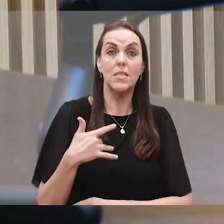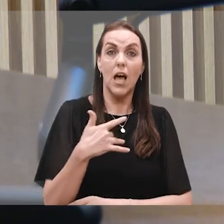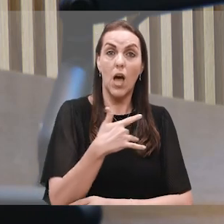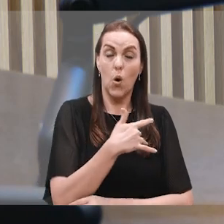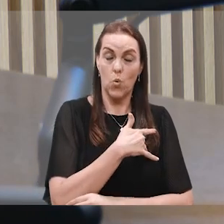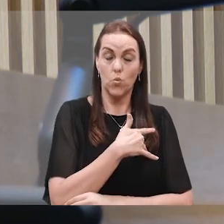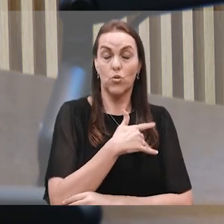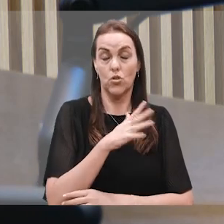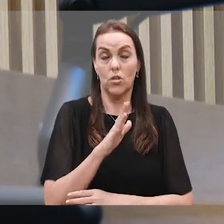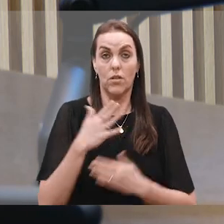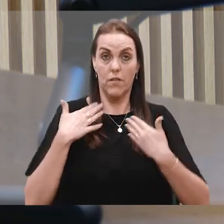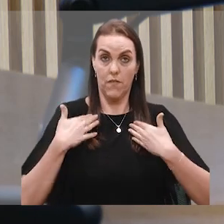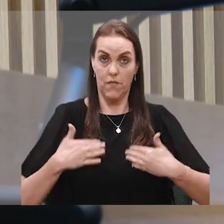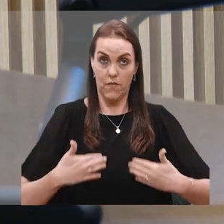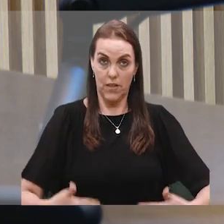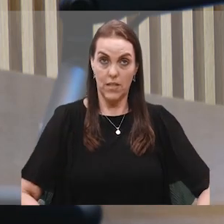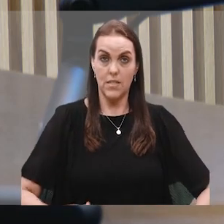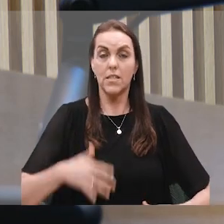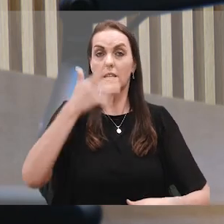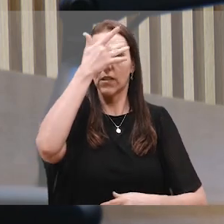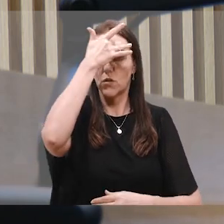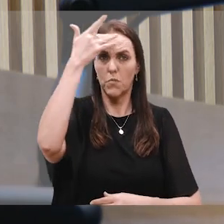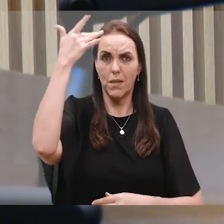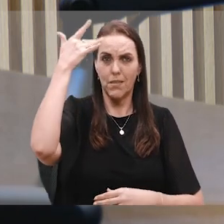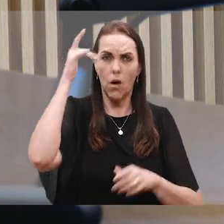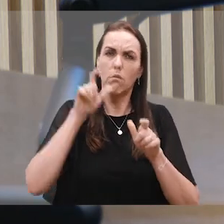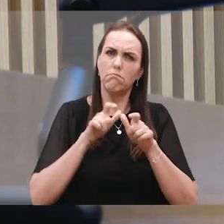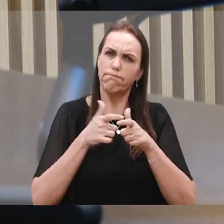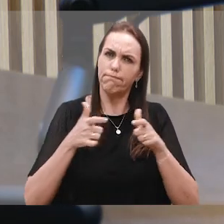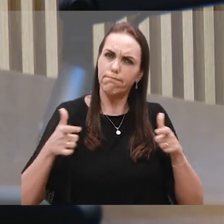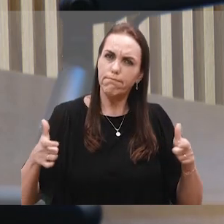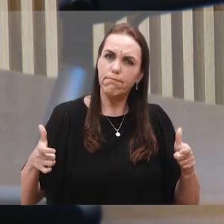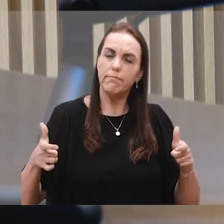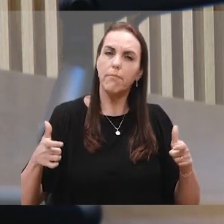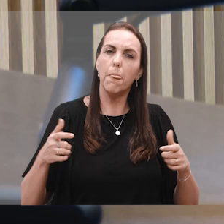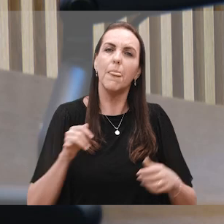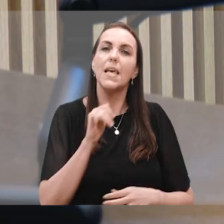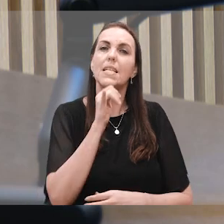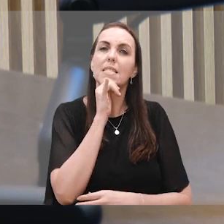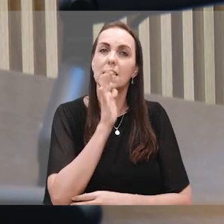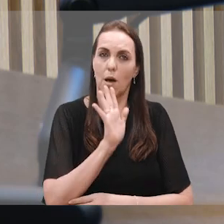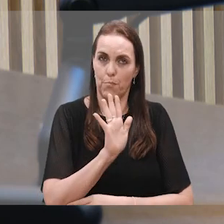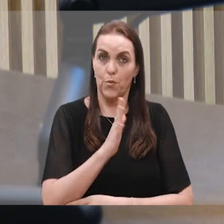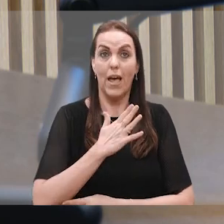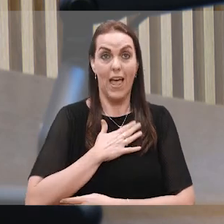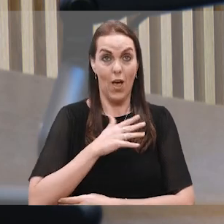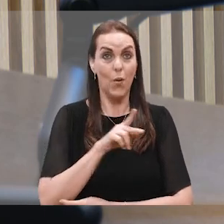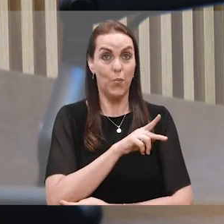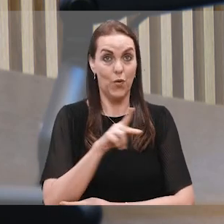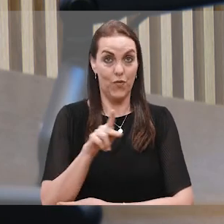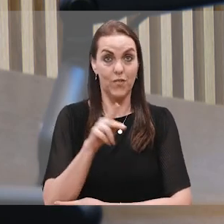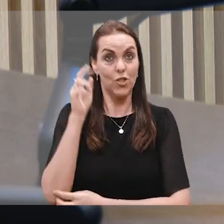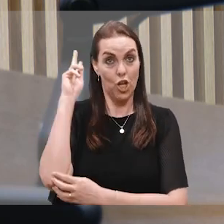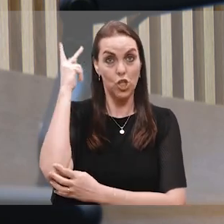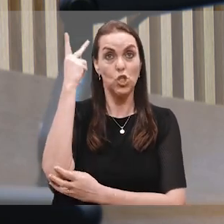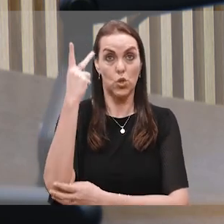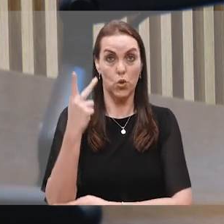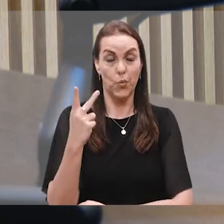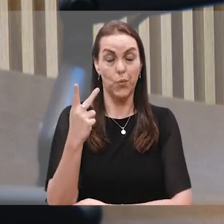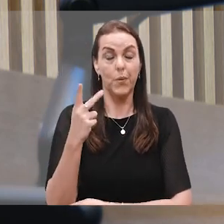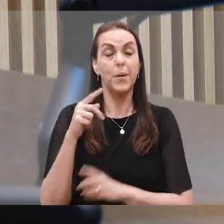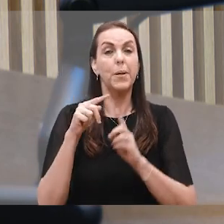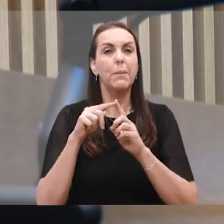saúde física e mental de forma ampliada. Só para dar um exemplo, por exemplo, como professora, eu sou professora de